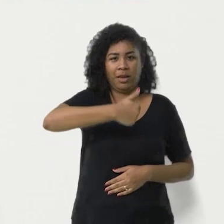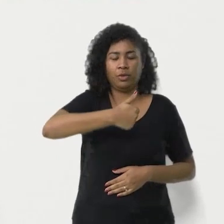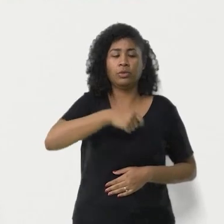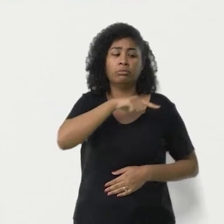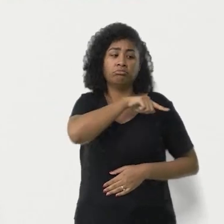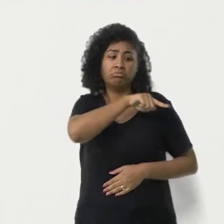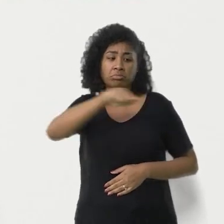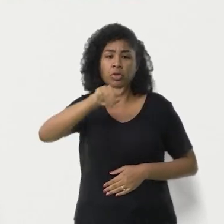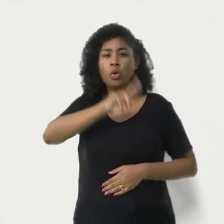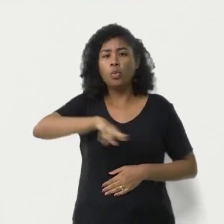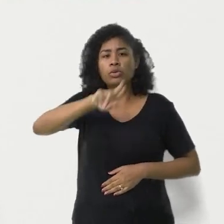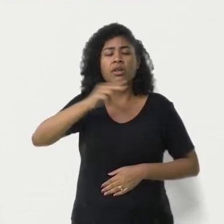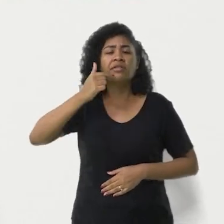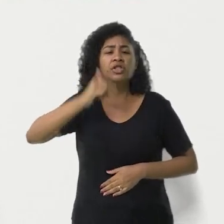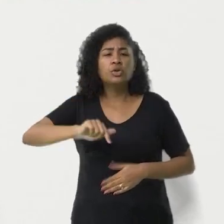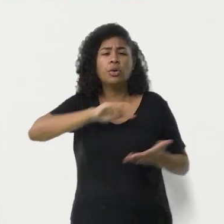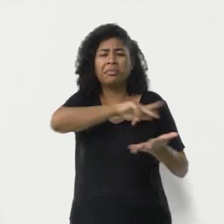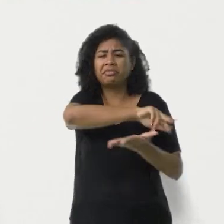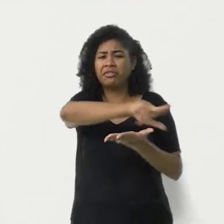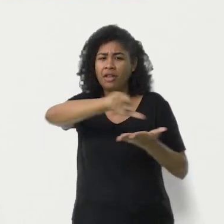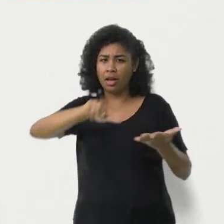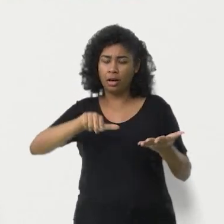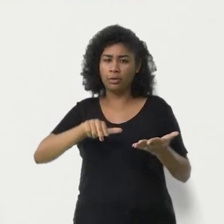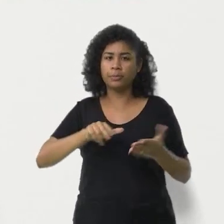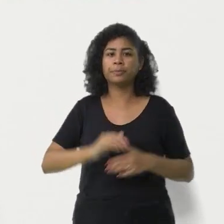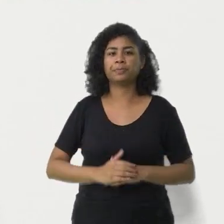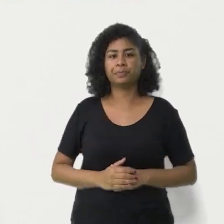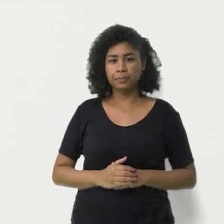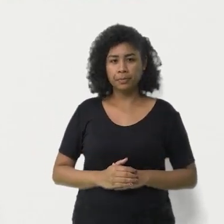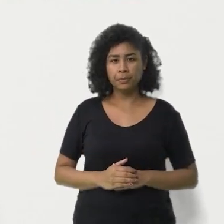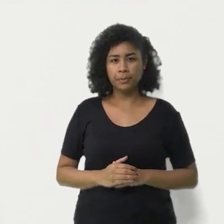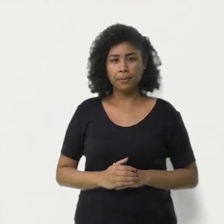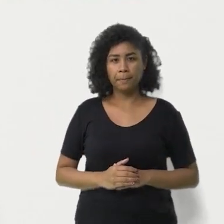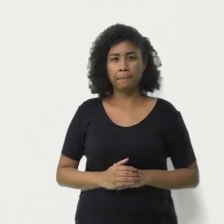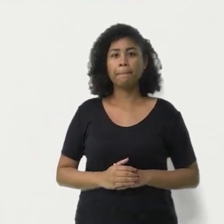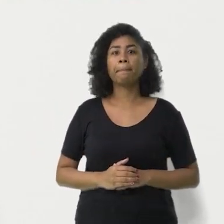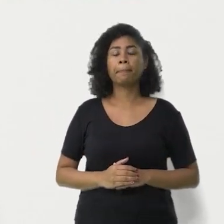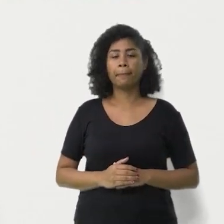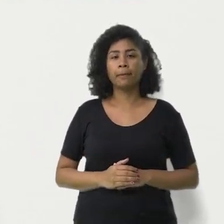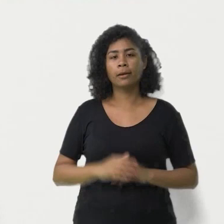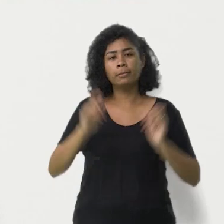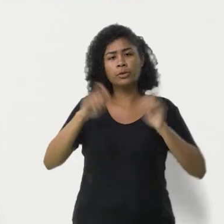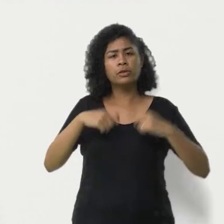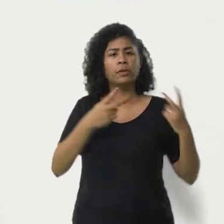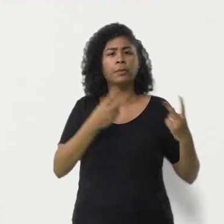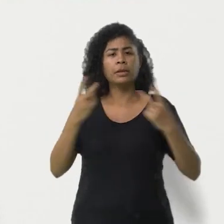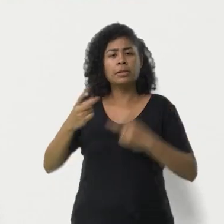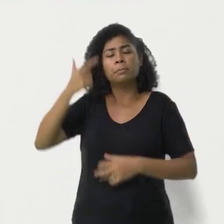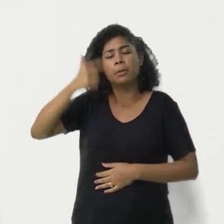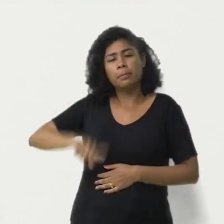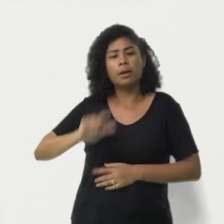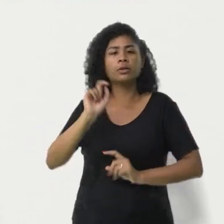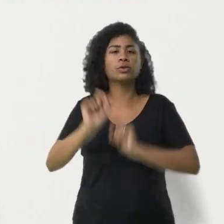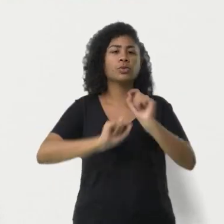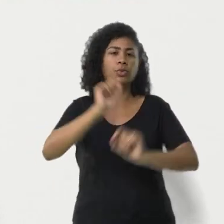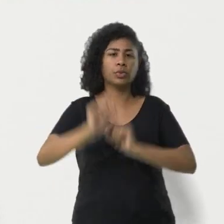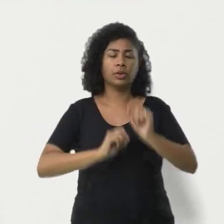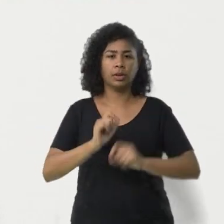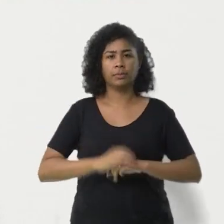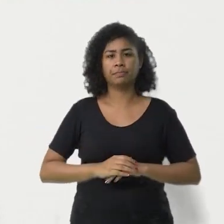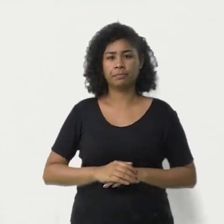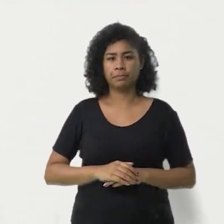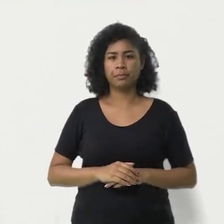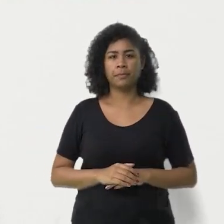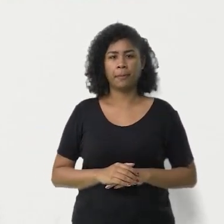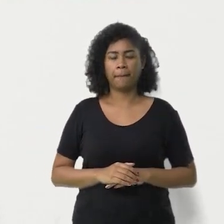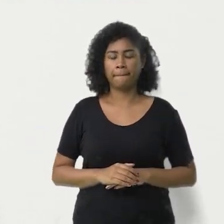idiomas que vinham dos indígenas, tá? Além disso, a gente verifica que nós, por sermos aí, ter sido,